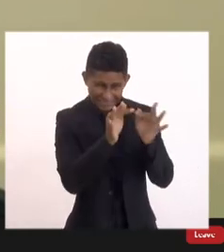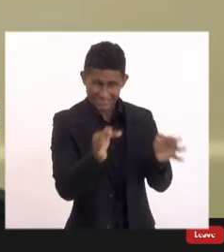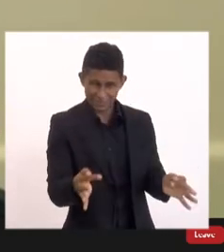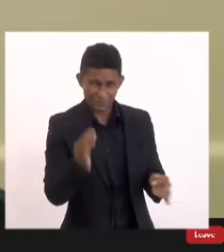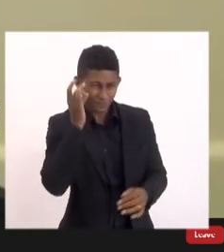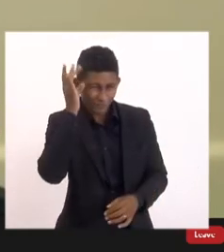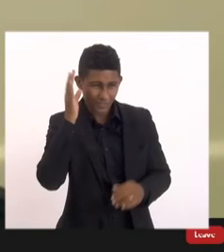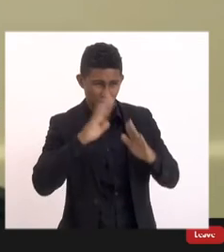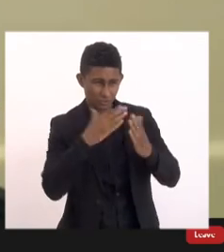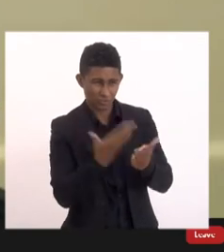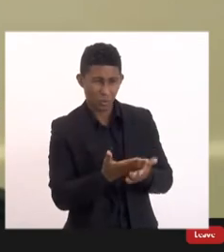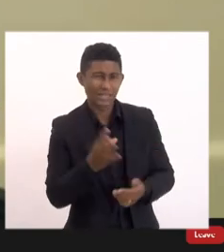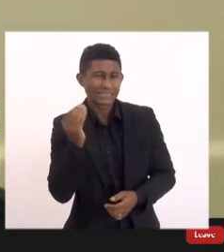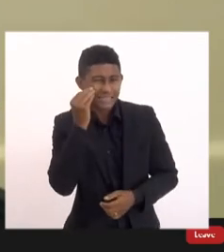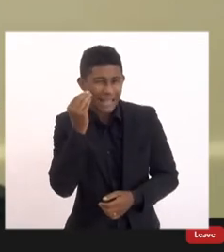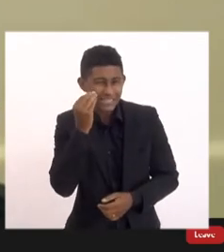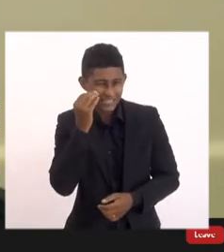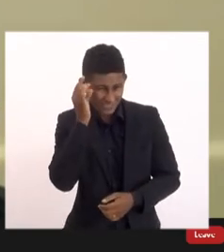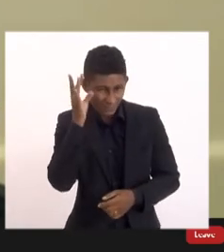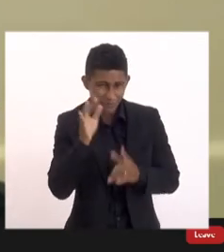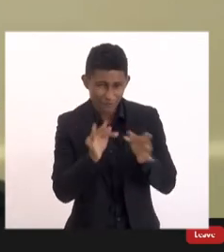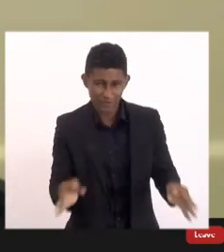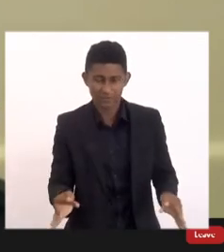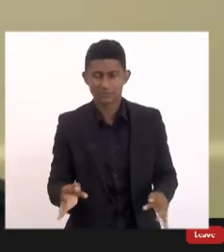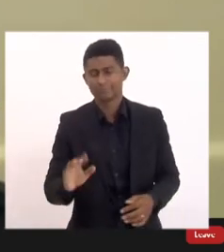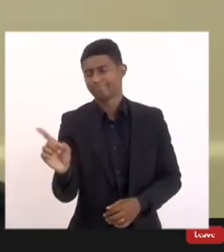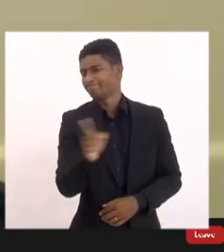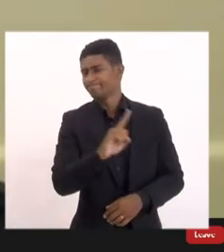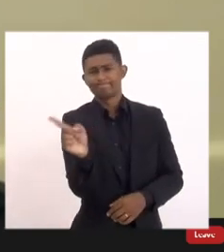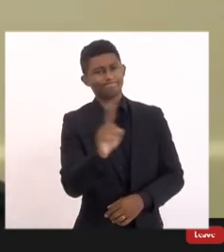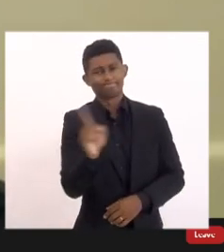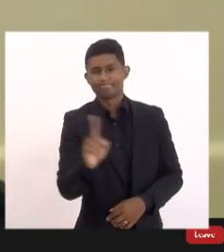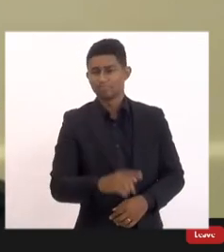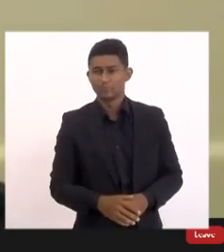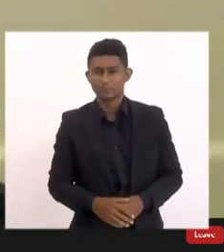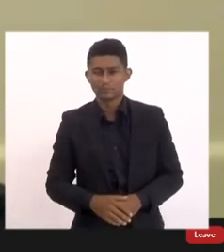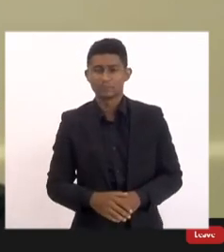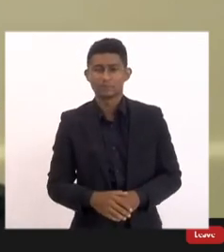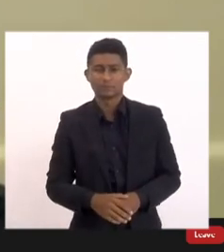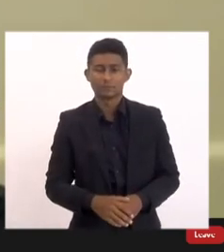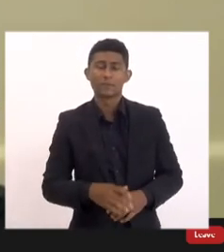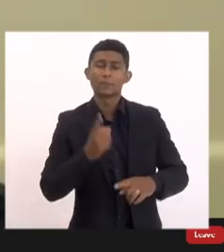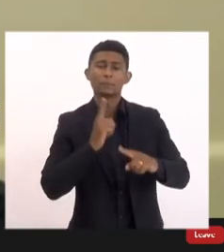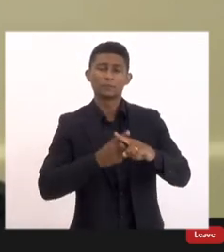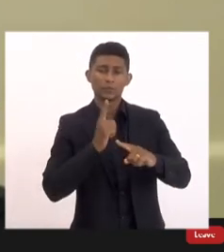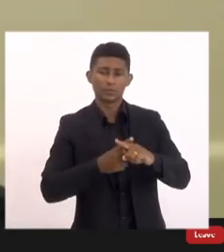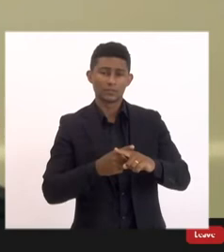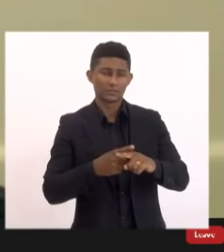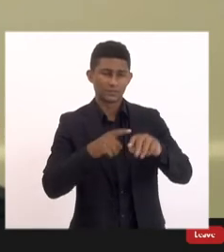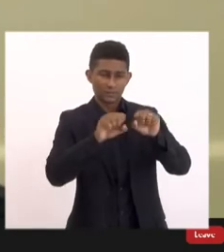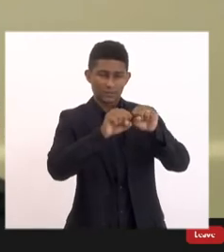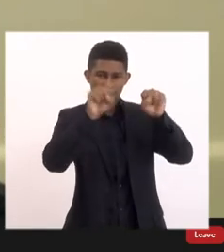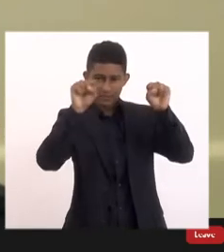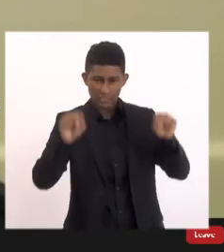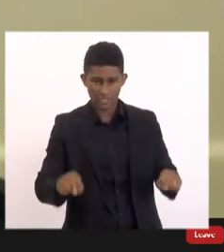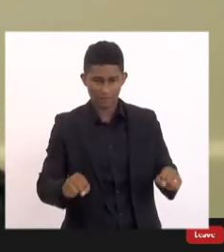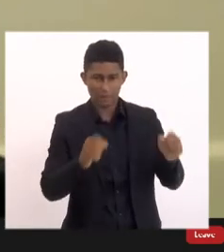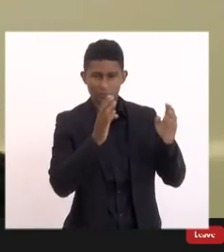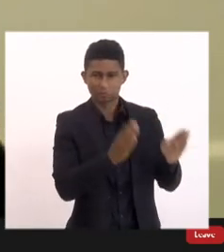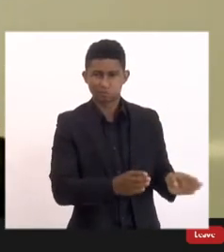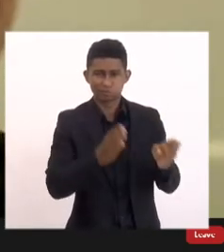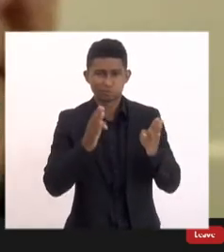não é o recomendado, até porque o sistema tem a sua formatação e